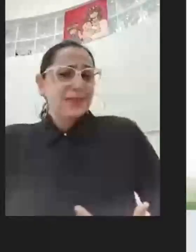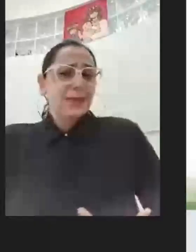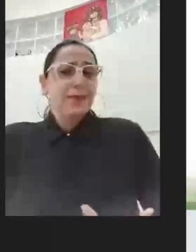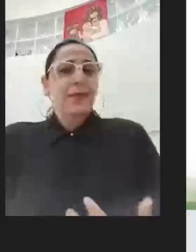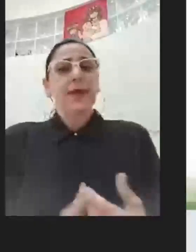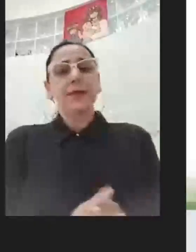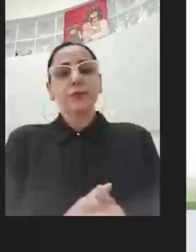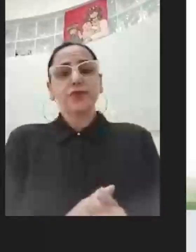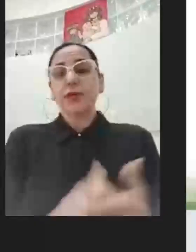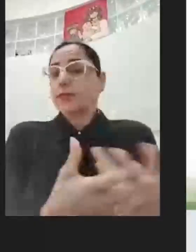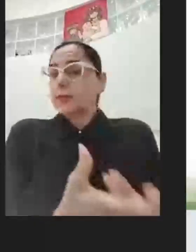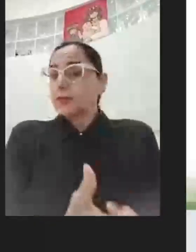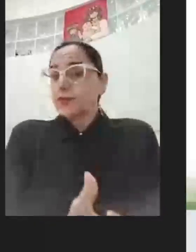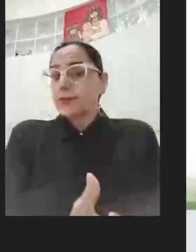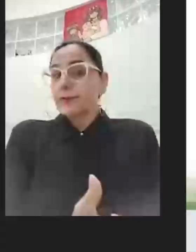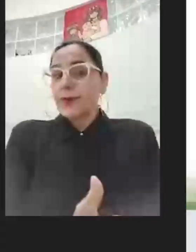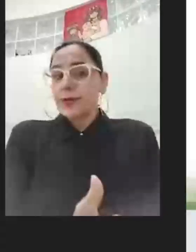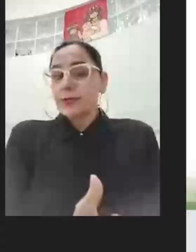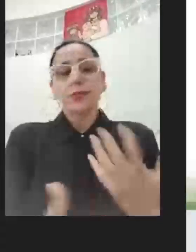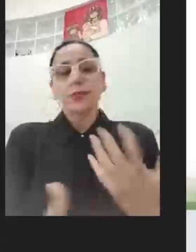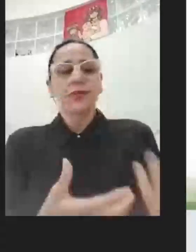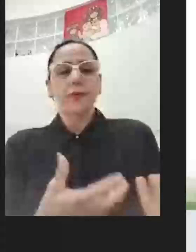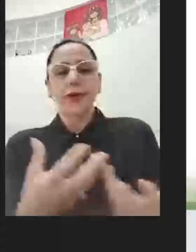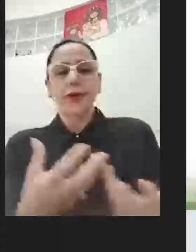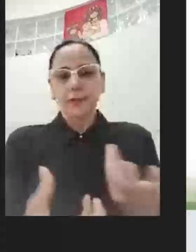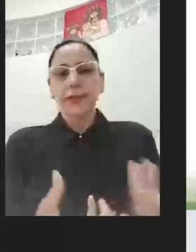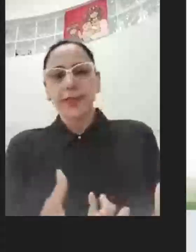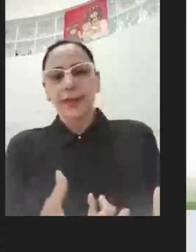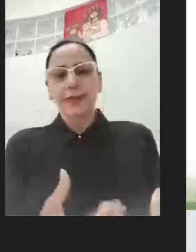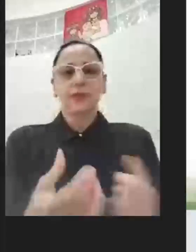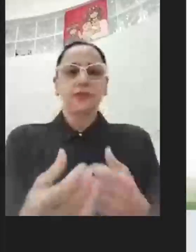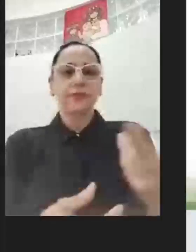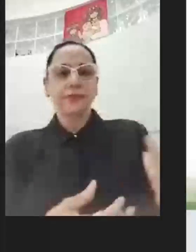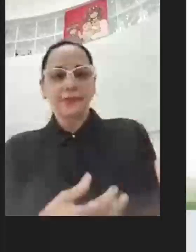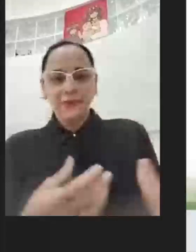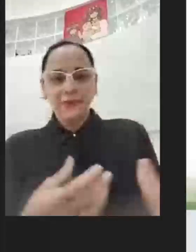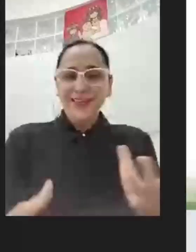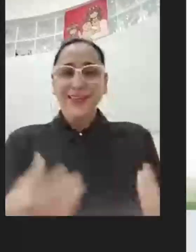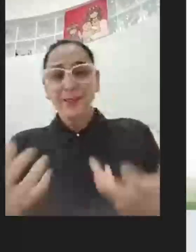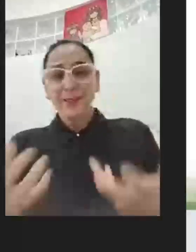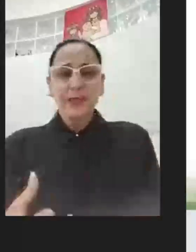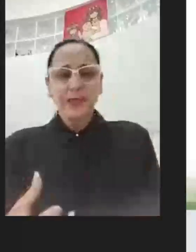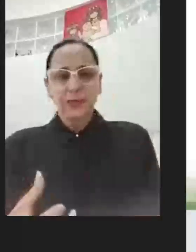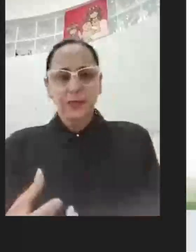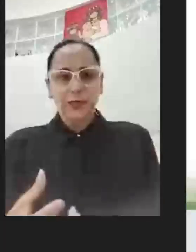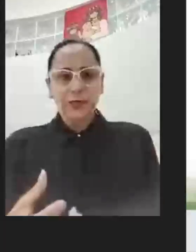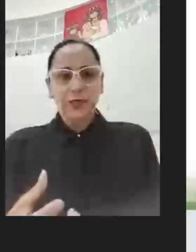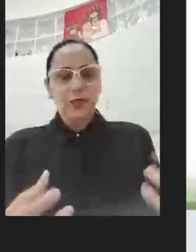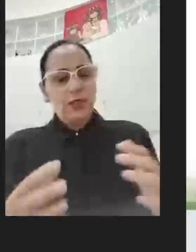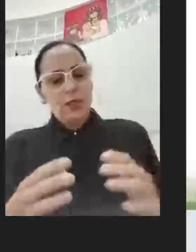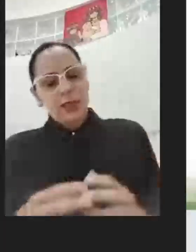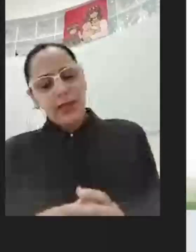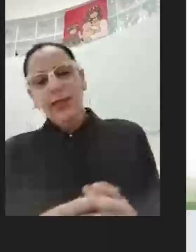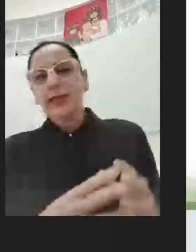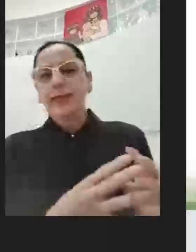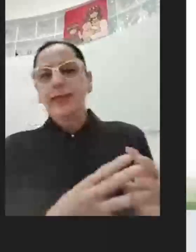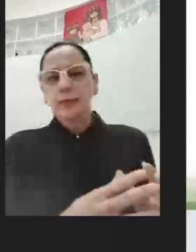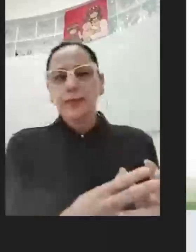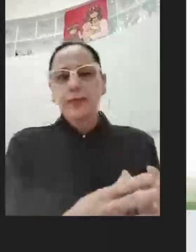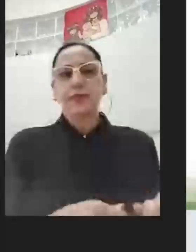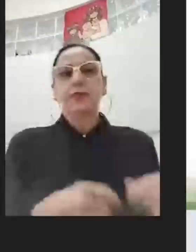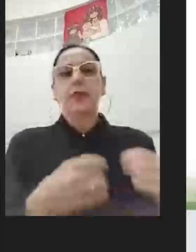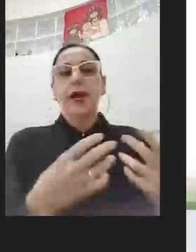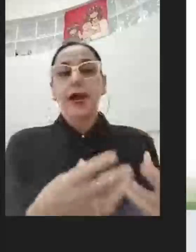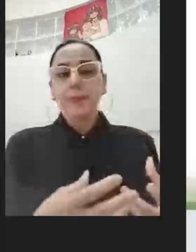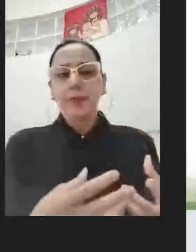acabei querendo sempre dar mamar na mão esquerda e ele gostava mais, porque eu tinha mais habilidade, ele gostava da minha segurança. E